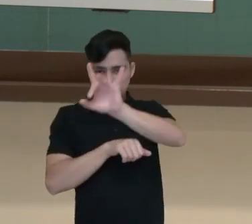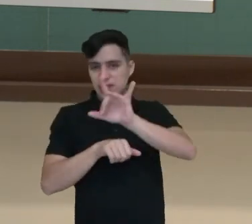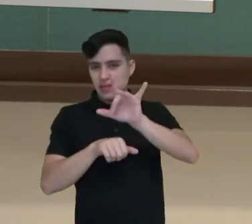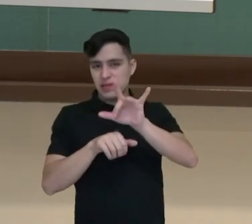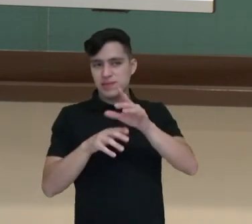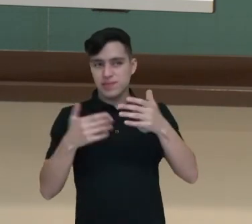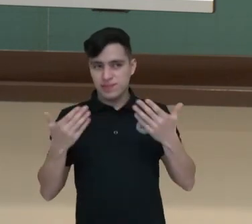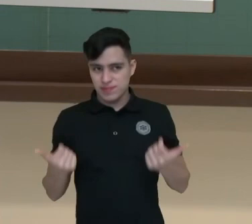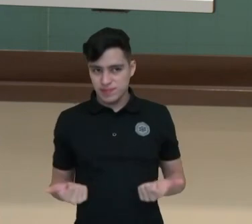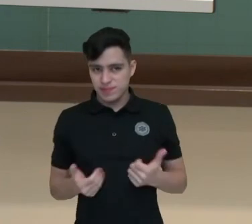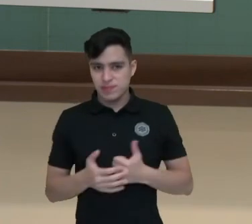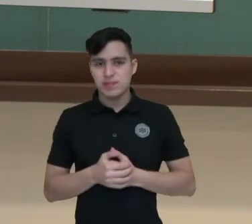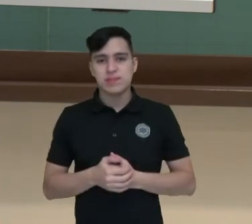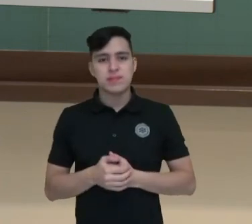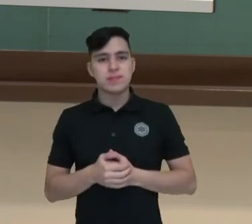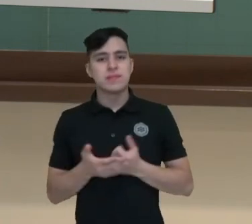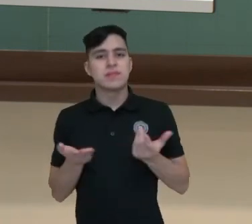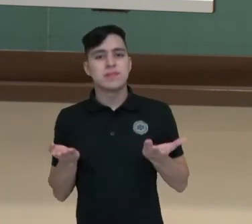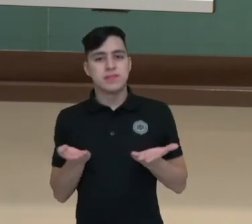grandeza, ok?